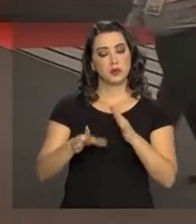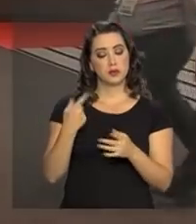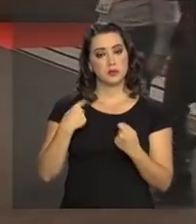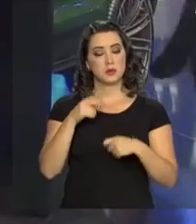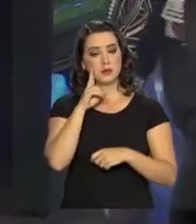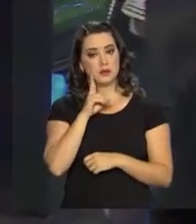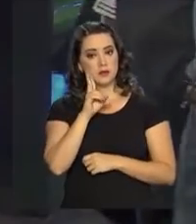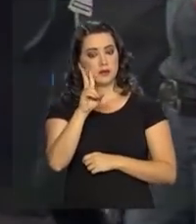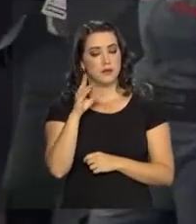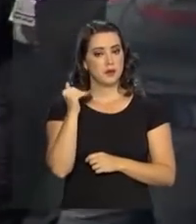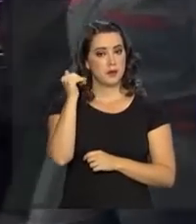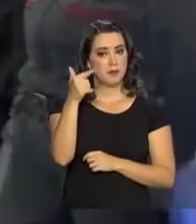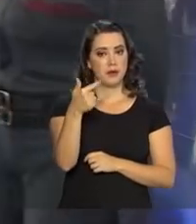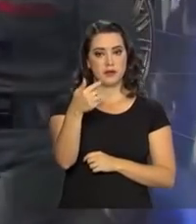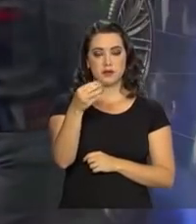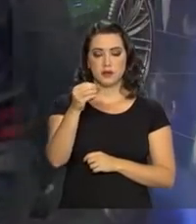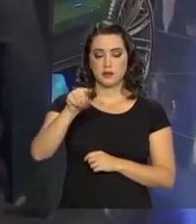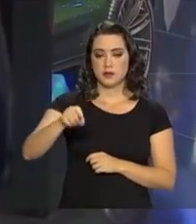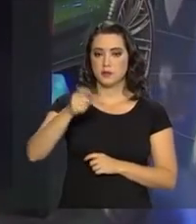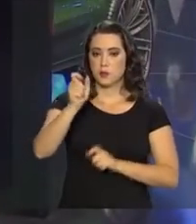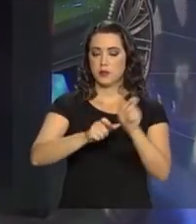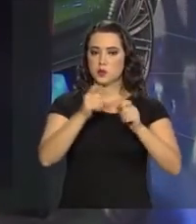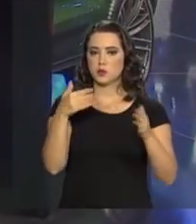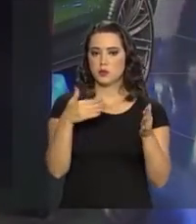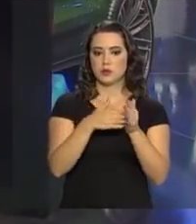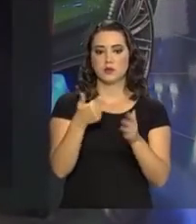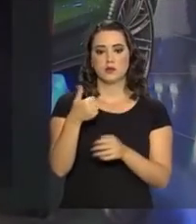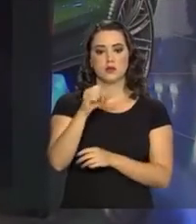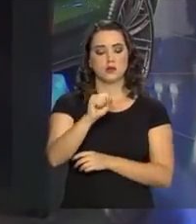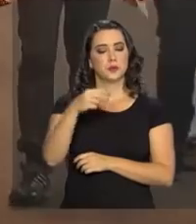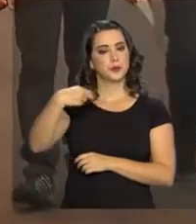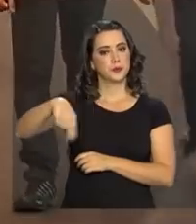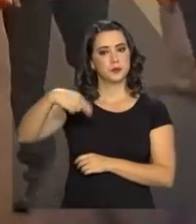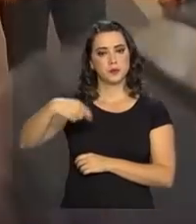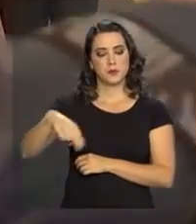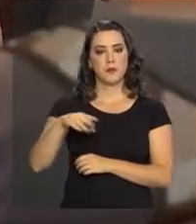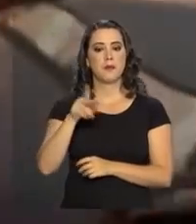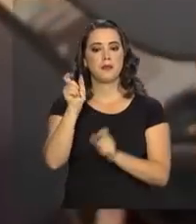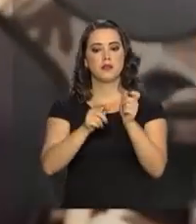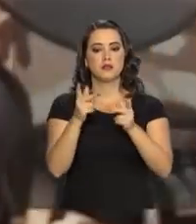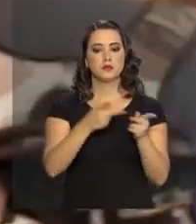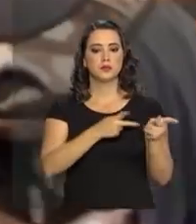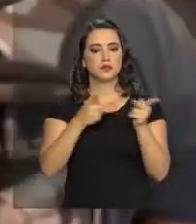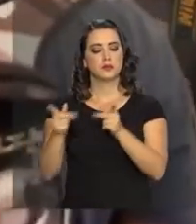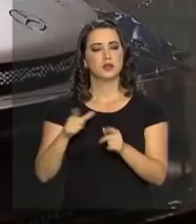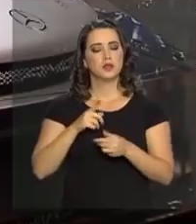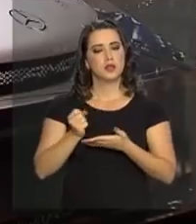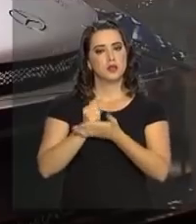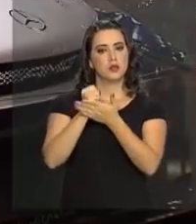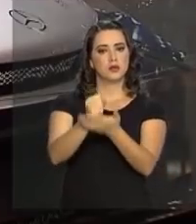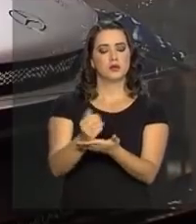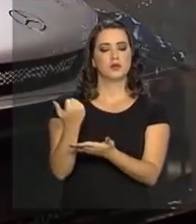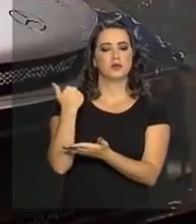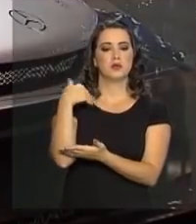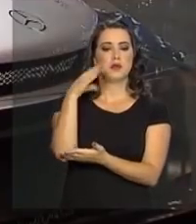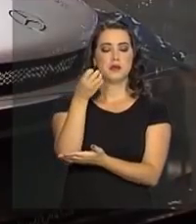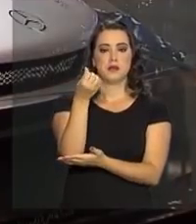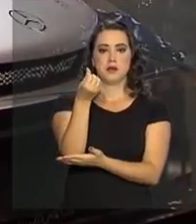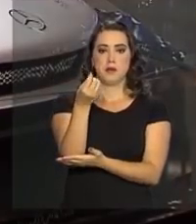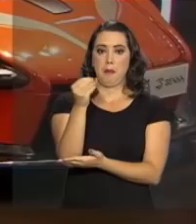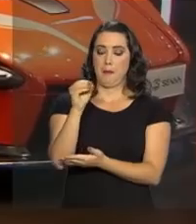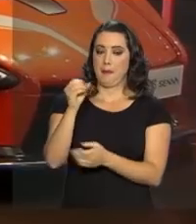conferido por mais de 700 mil pessoas até o dia 18 de novembro. Os visitantes terão à disposição mais de